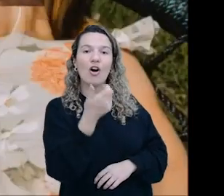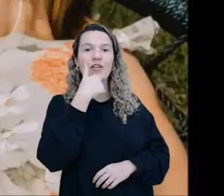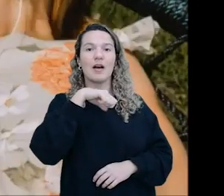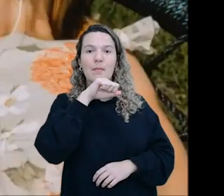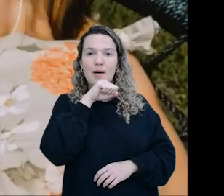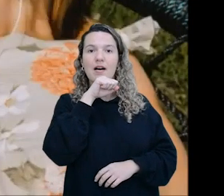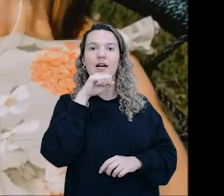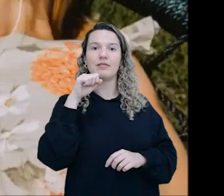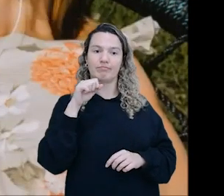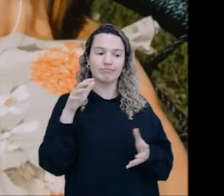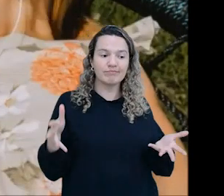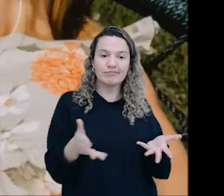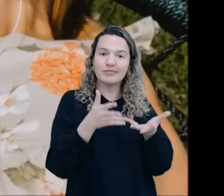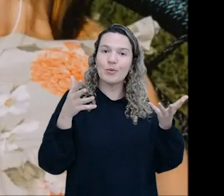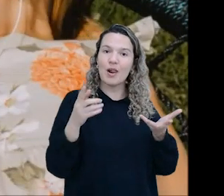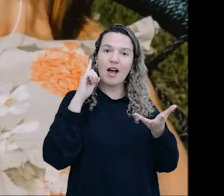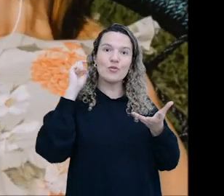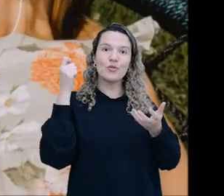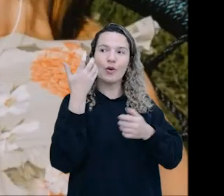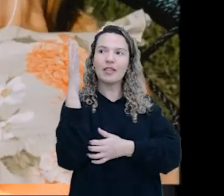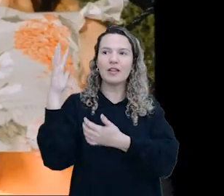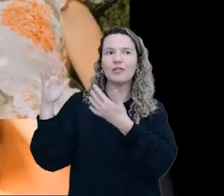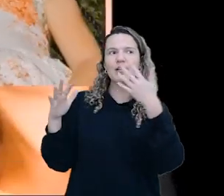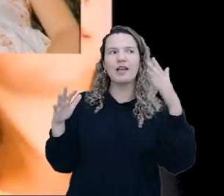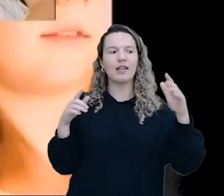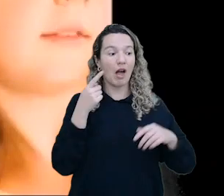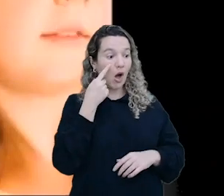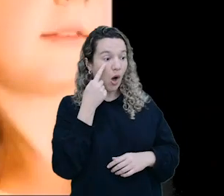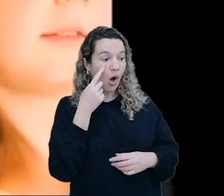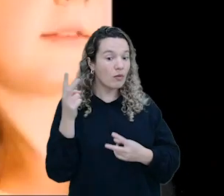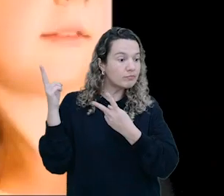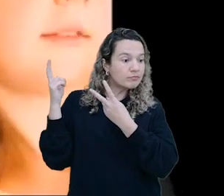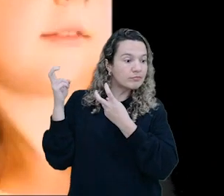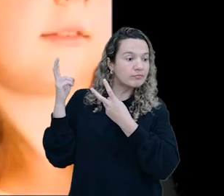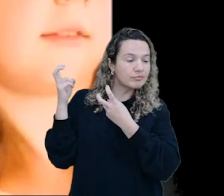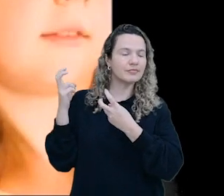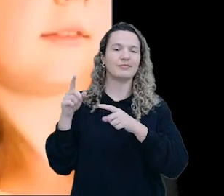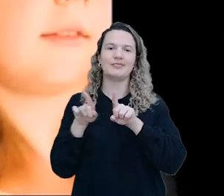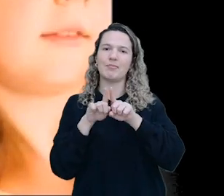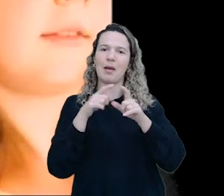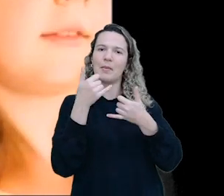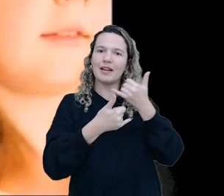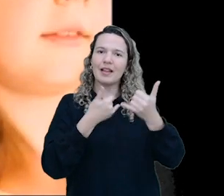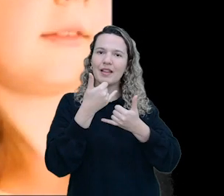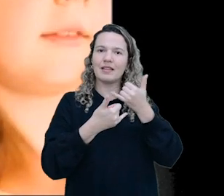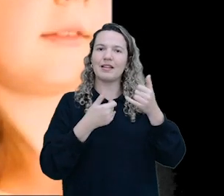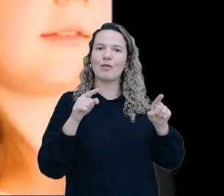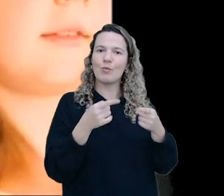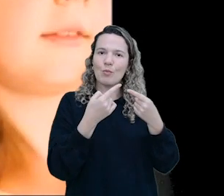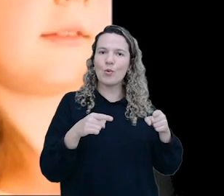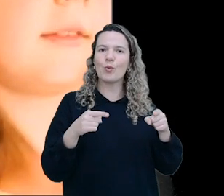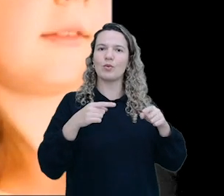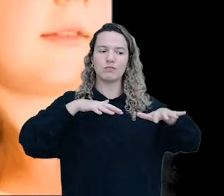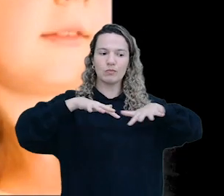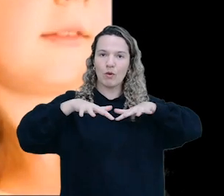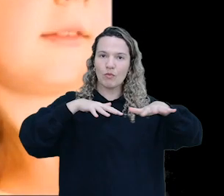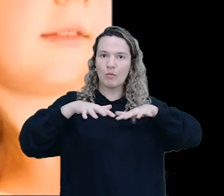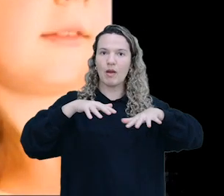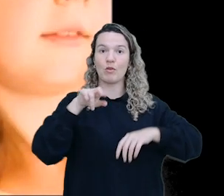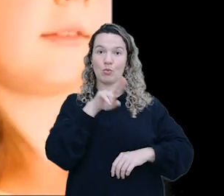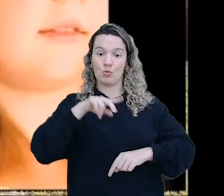que surgem no ambiente, estimular a ouvir os sons da natureza, brincadeiras com música